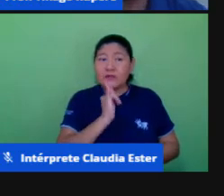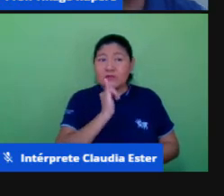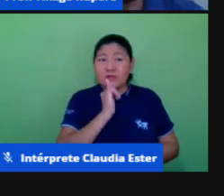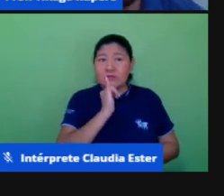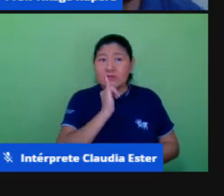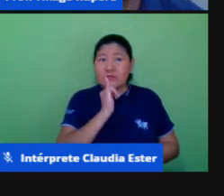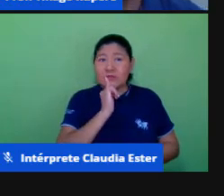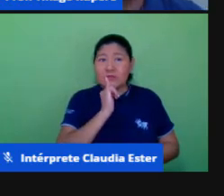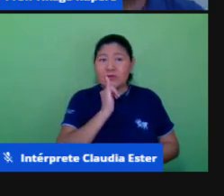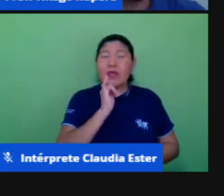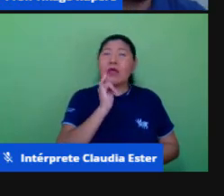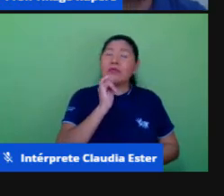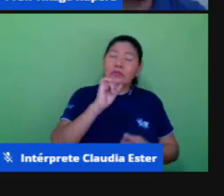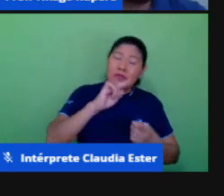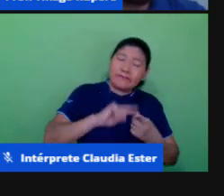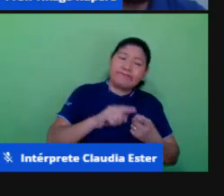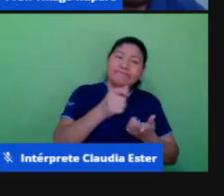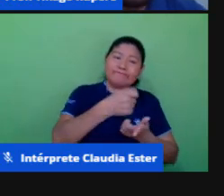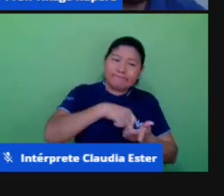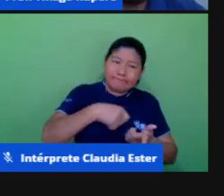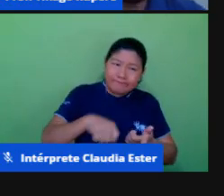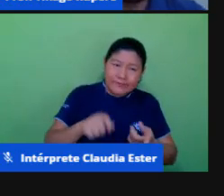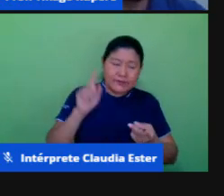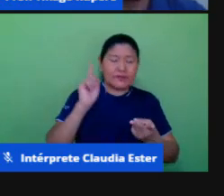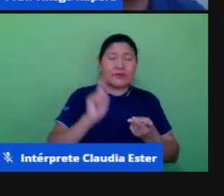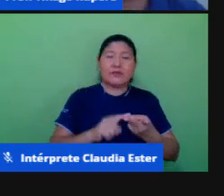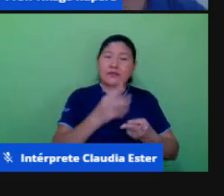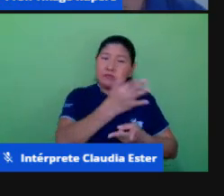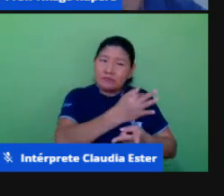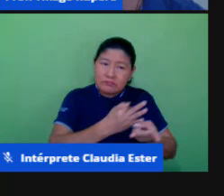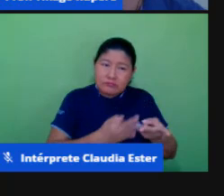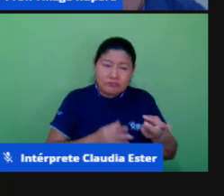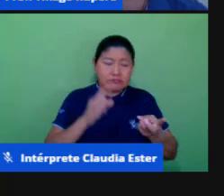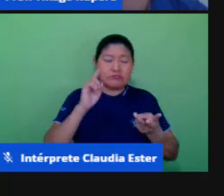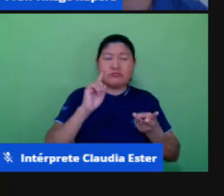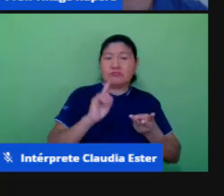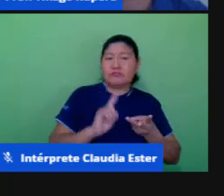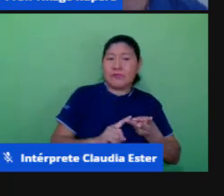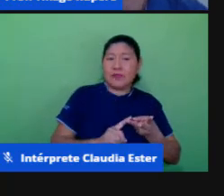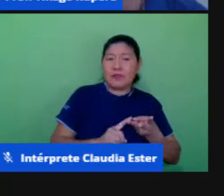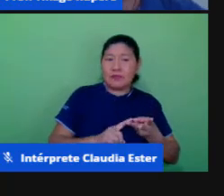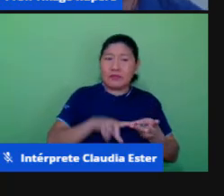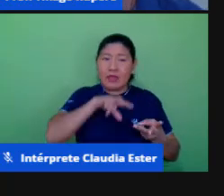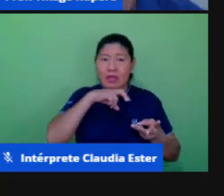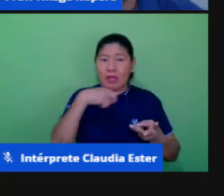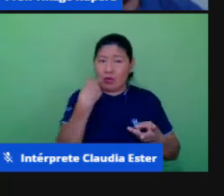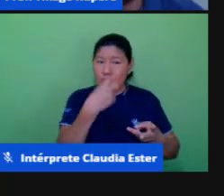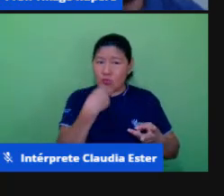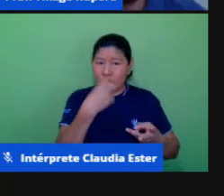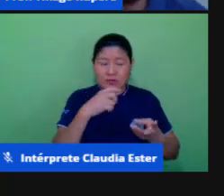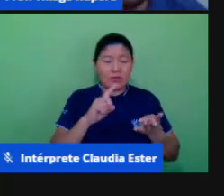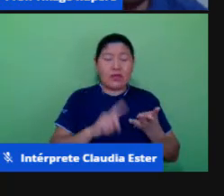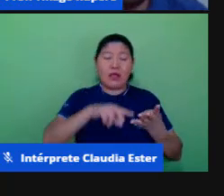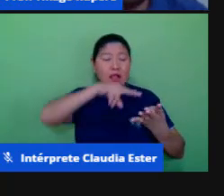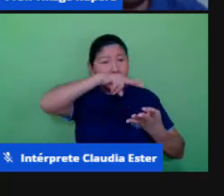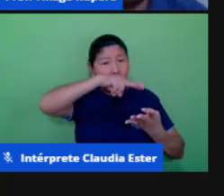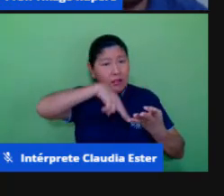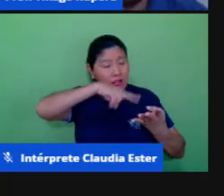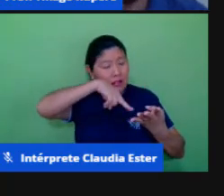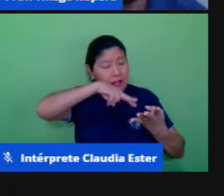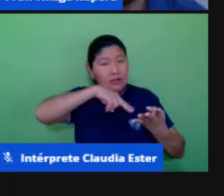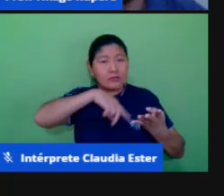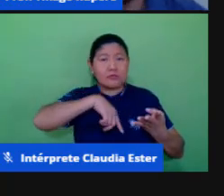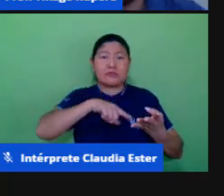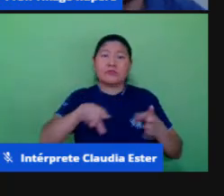como, por exemplo, a escrita, ou a produção de textos multissemióticos, né? A própria leitura,